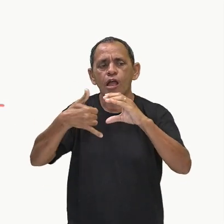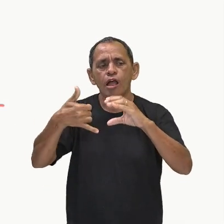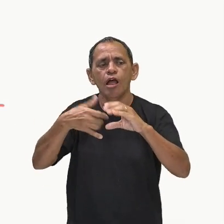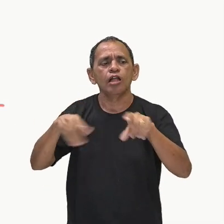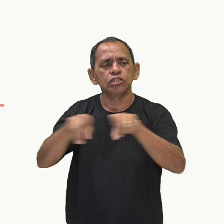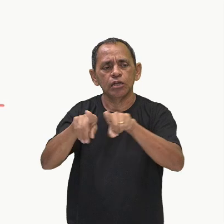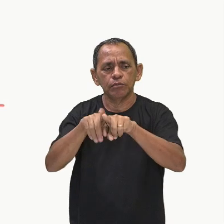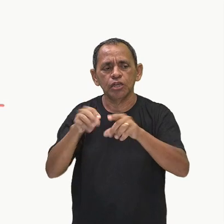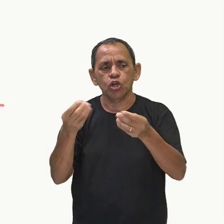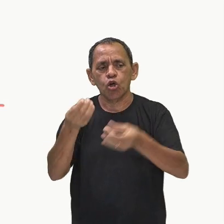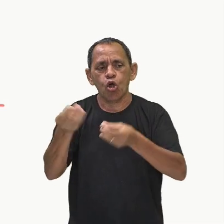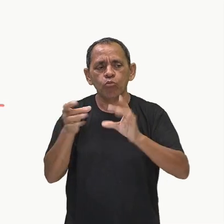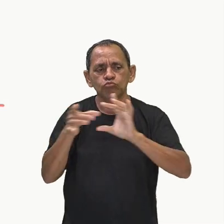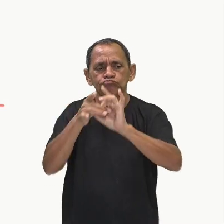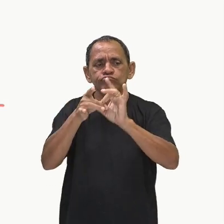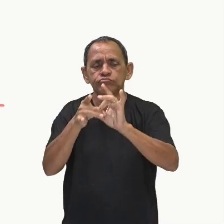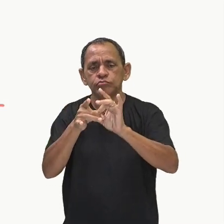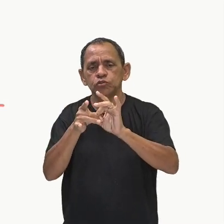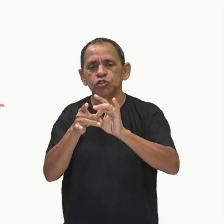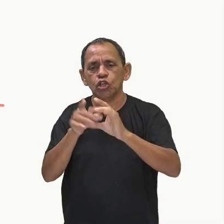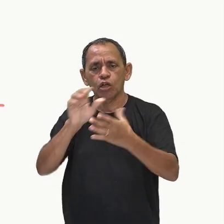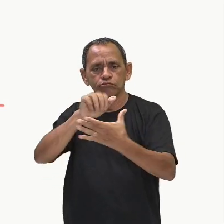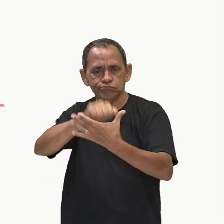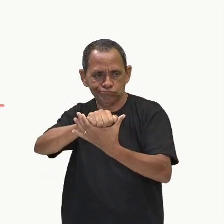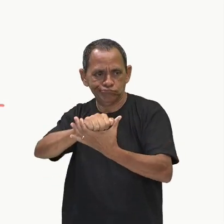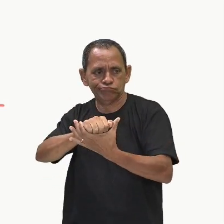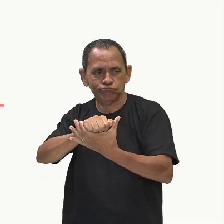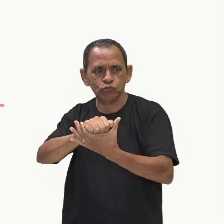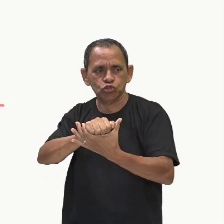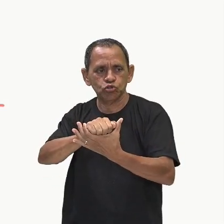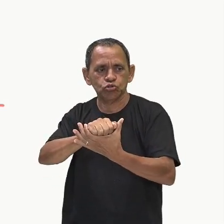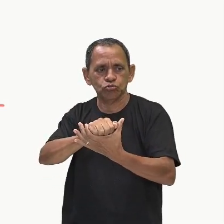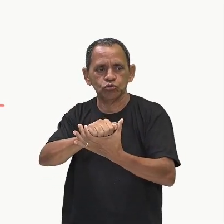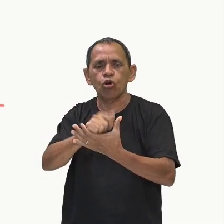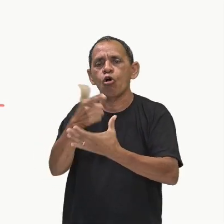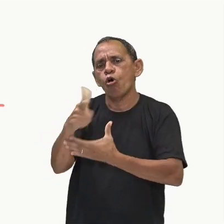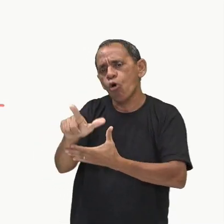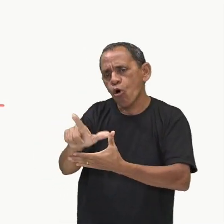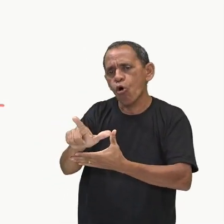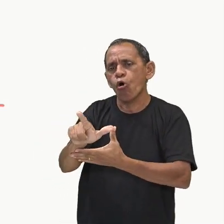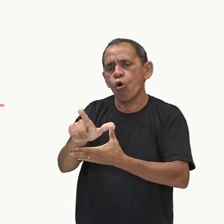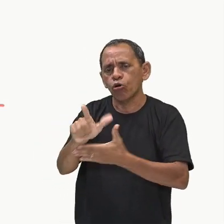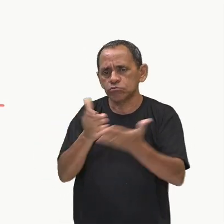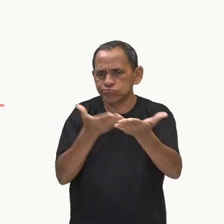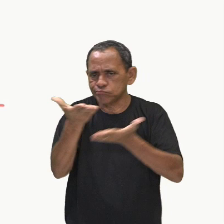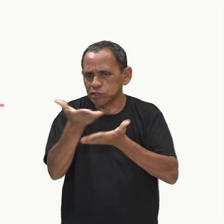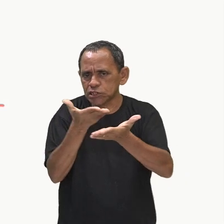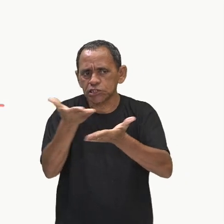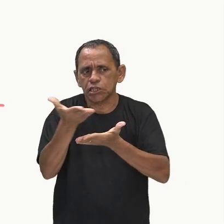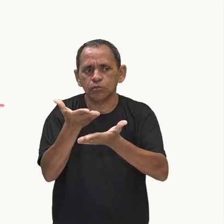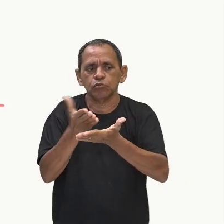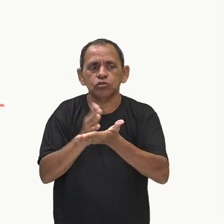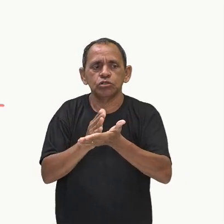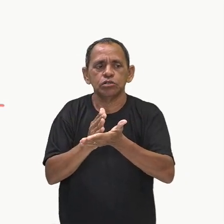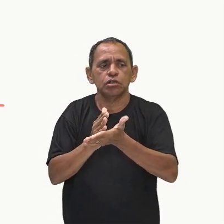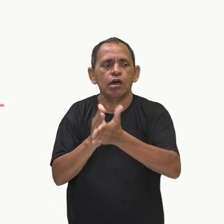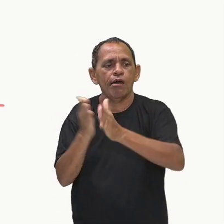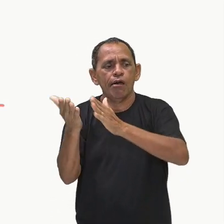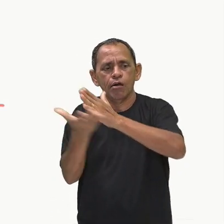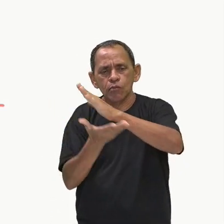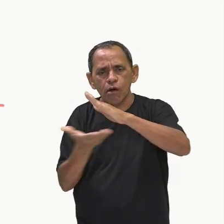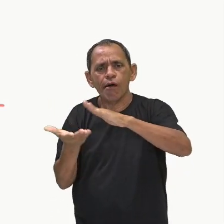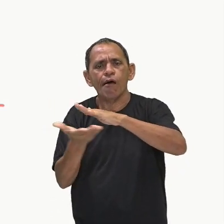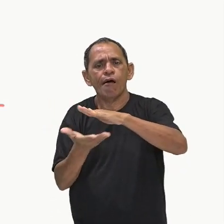que o ribossômico, que está lá ao fundo, né, ele está intermediando essa reação, se move ao longo